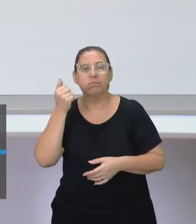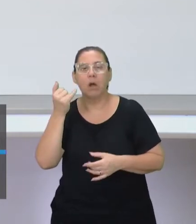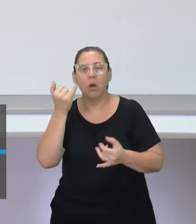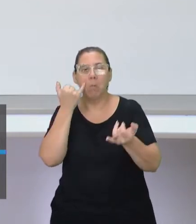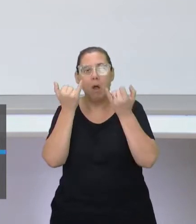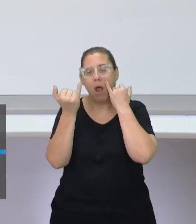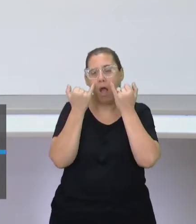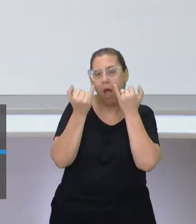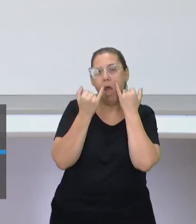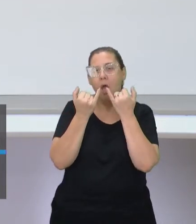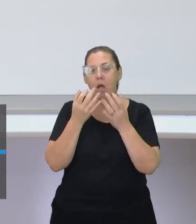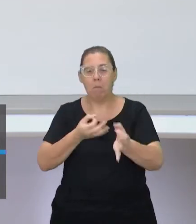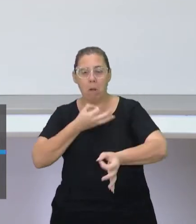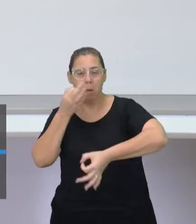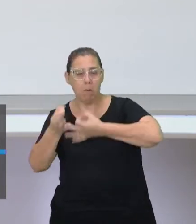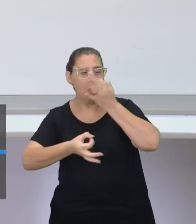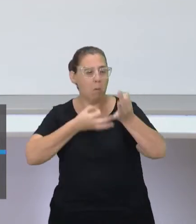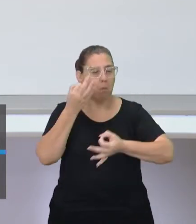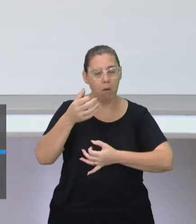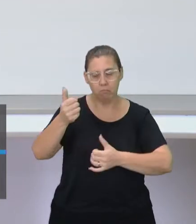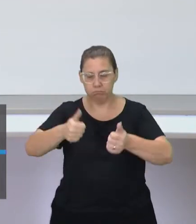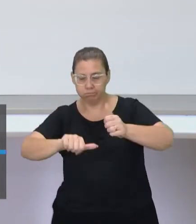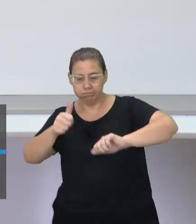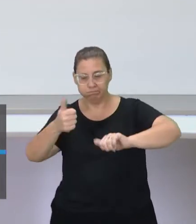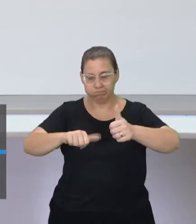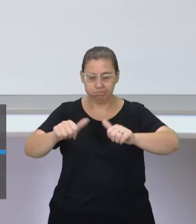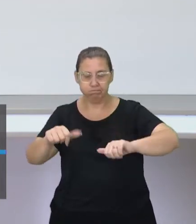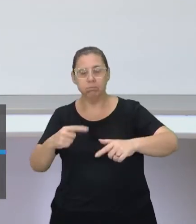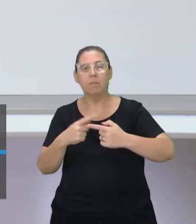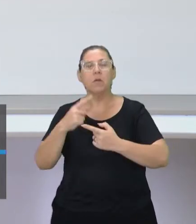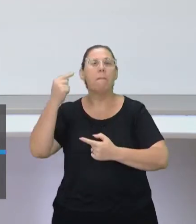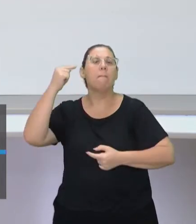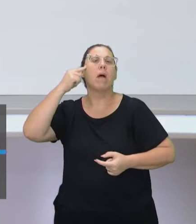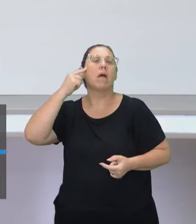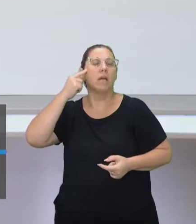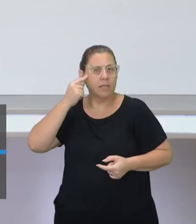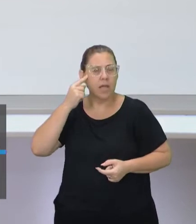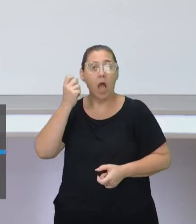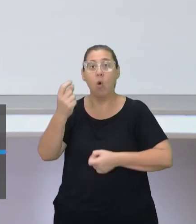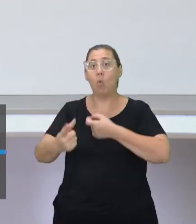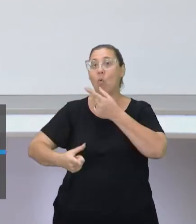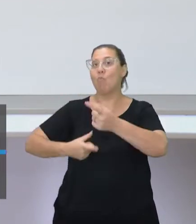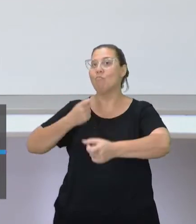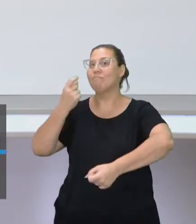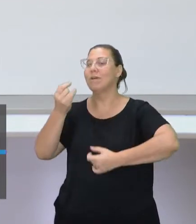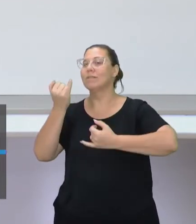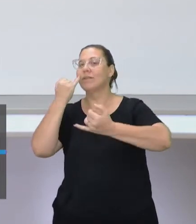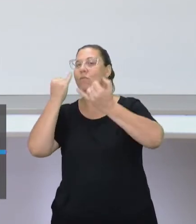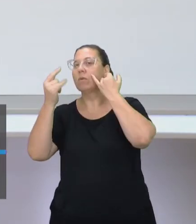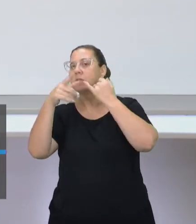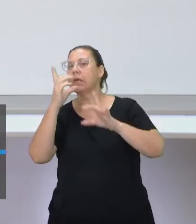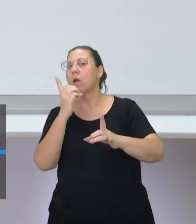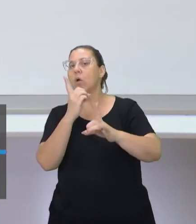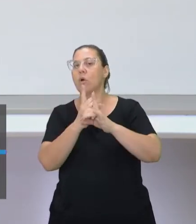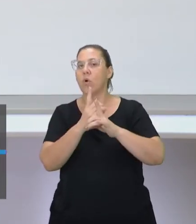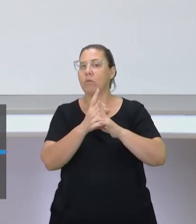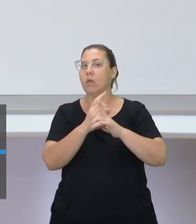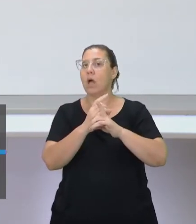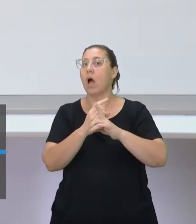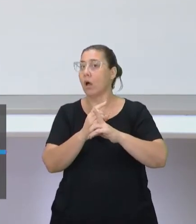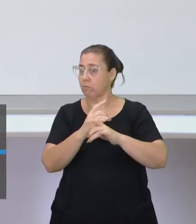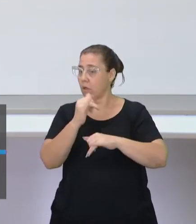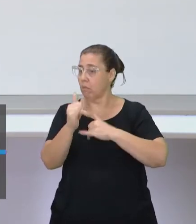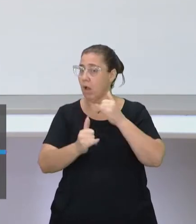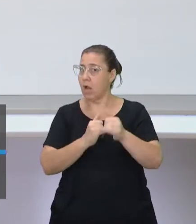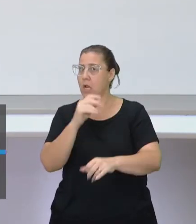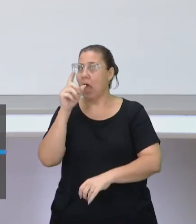bem crítica, né? Analisando, porque nós precisamos pensar que algumas informações que vocês vão encontrar na internet, elas não são